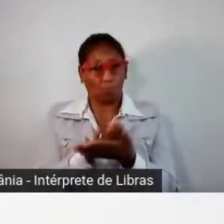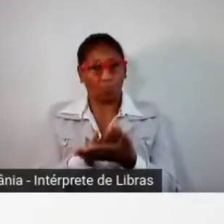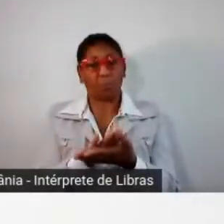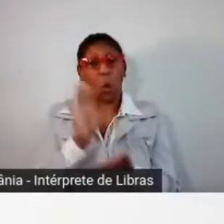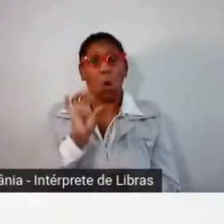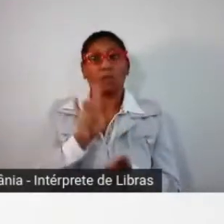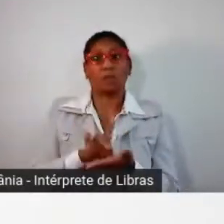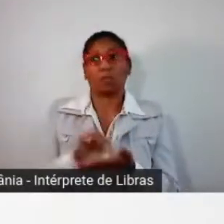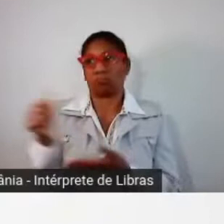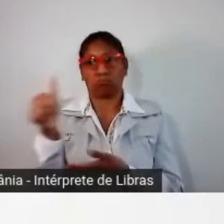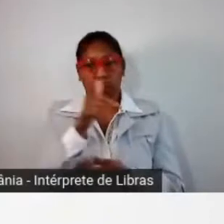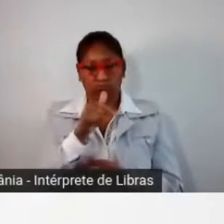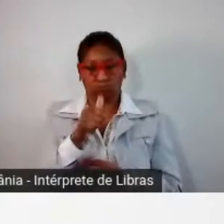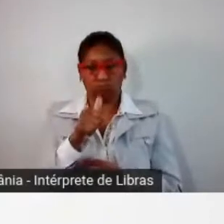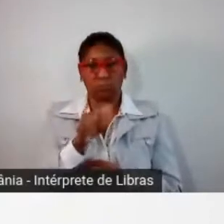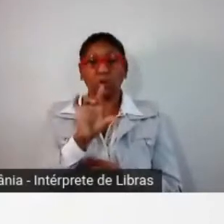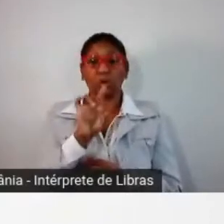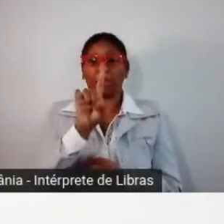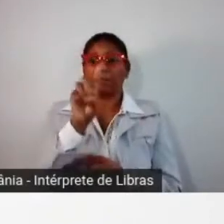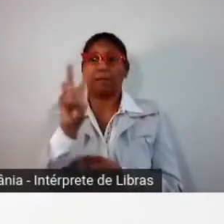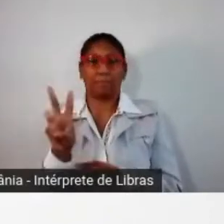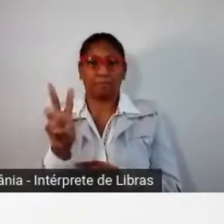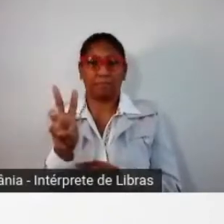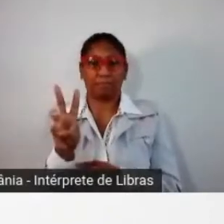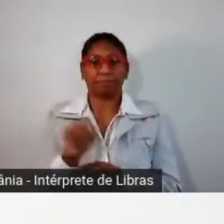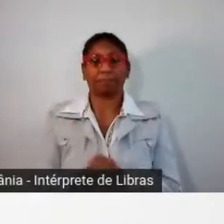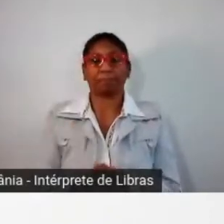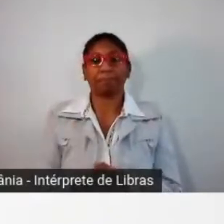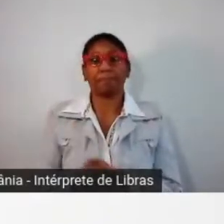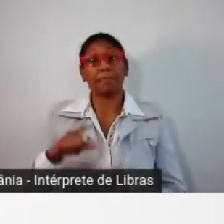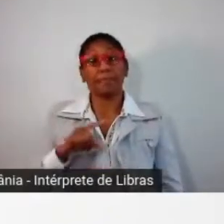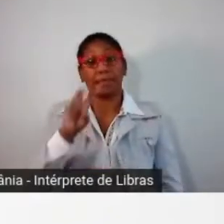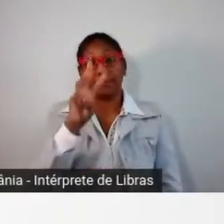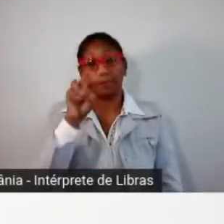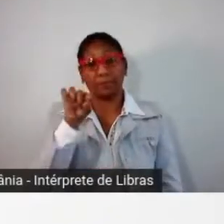oficialmente no nosso estado de casos, e são